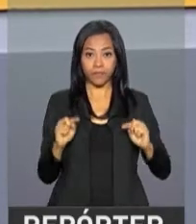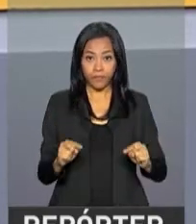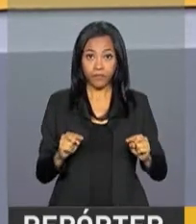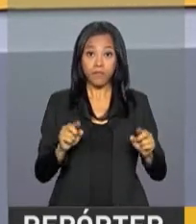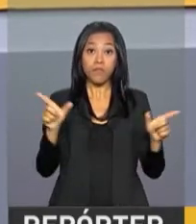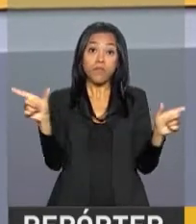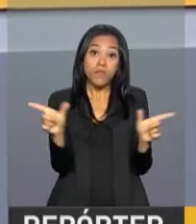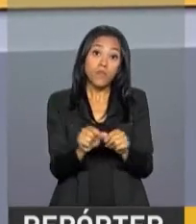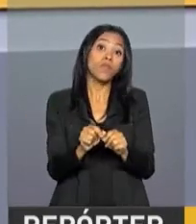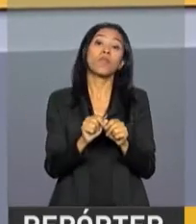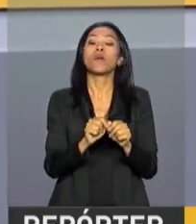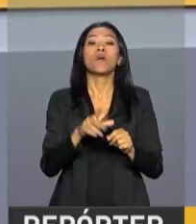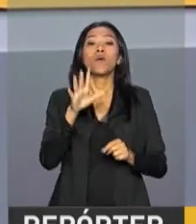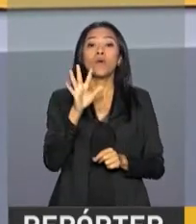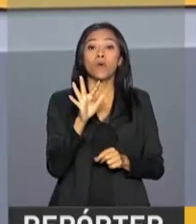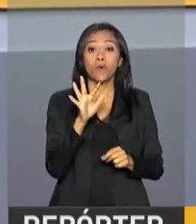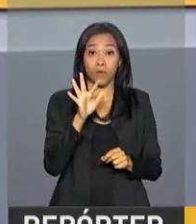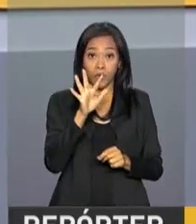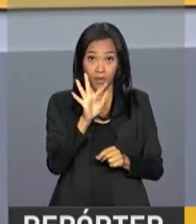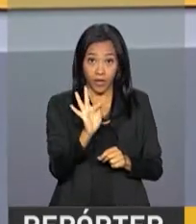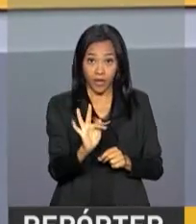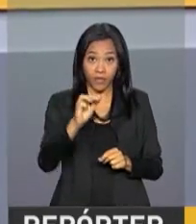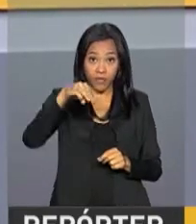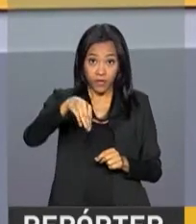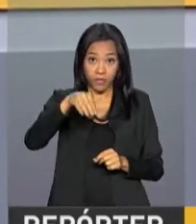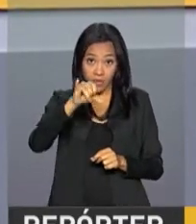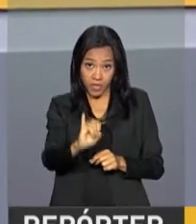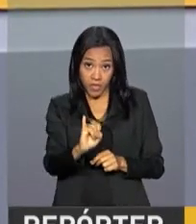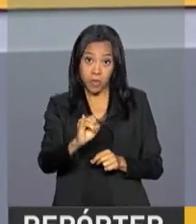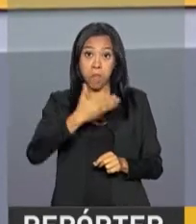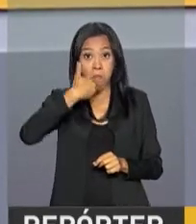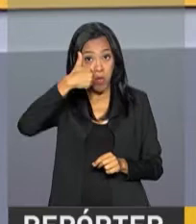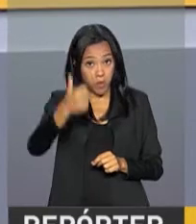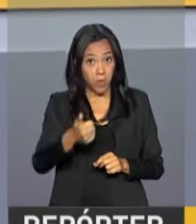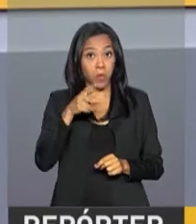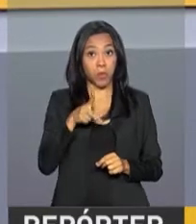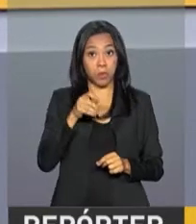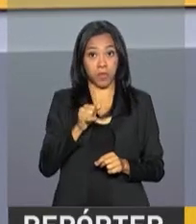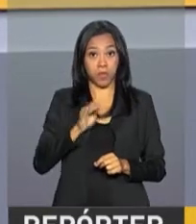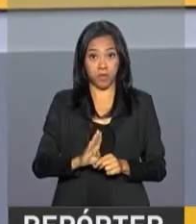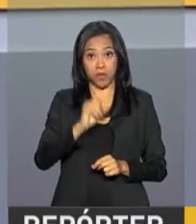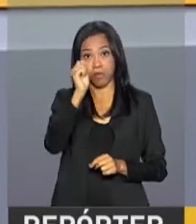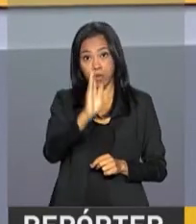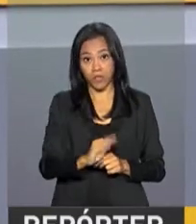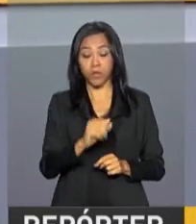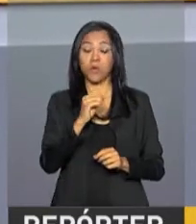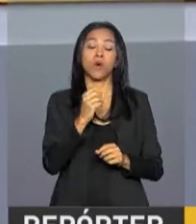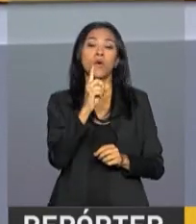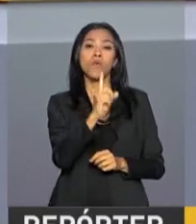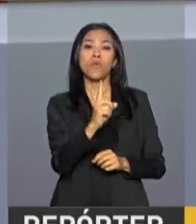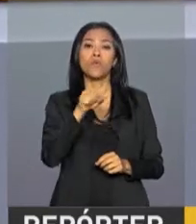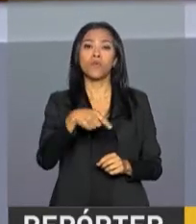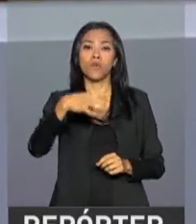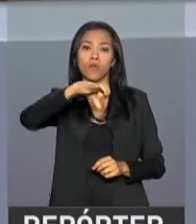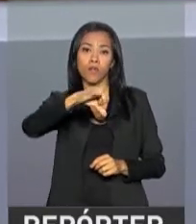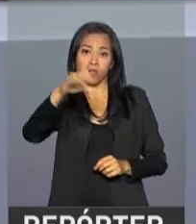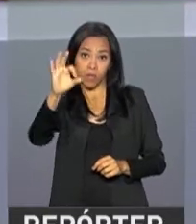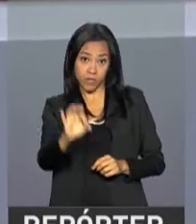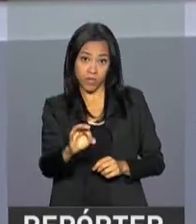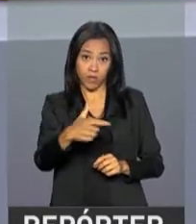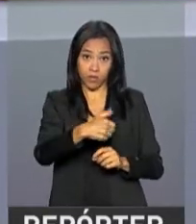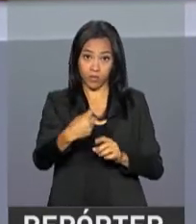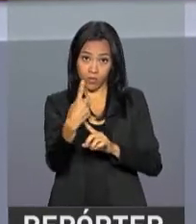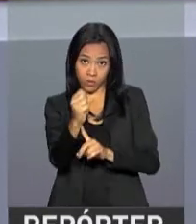o fundo monetário internacional melhor a previsão para o pib brasileiro este uma alta de 1,9 por cento em 2018